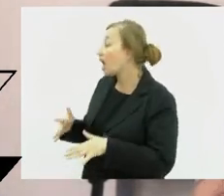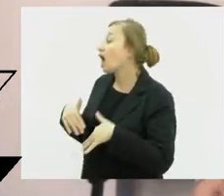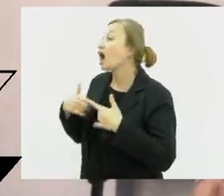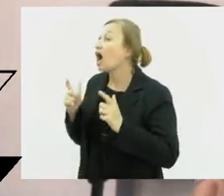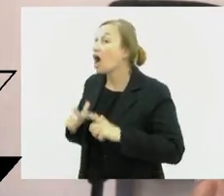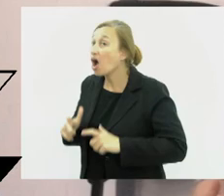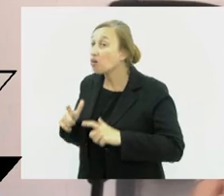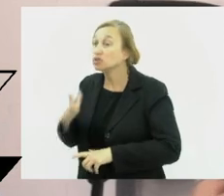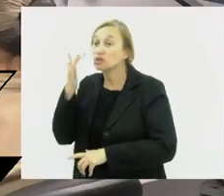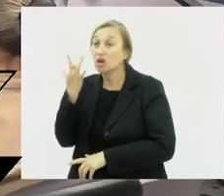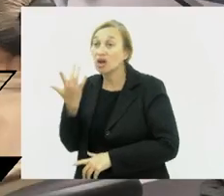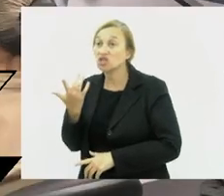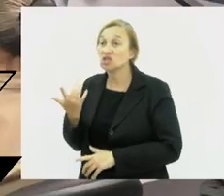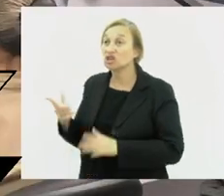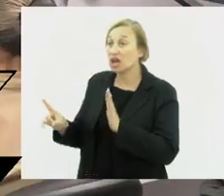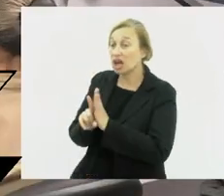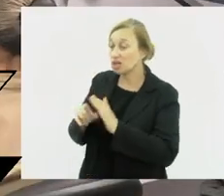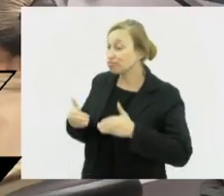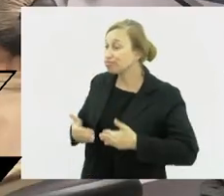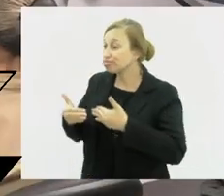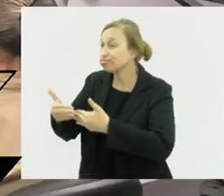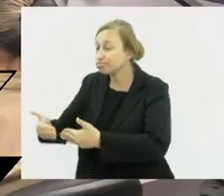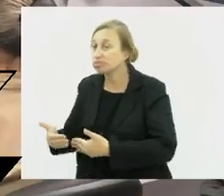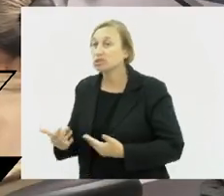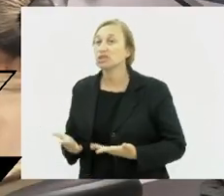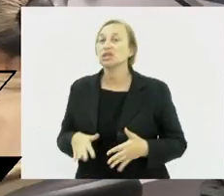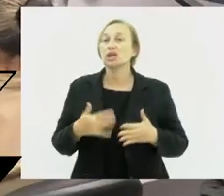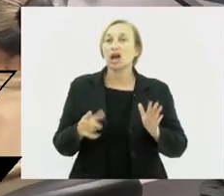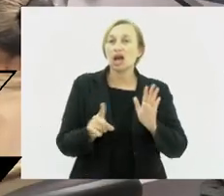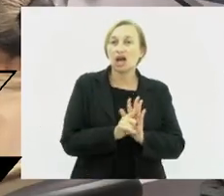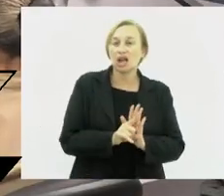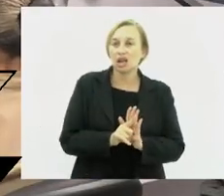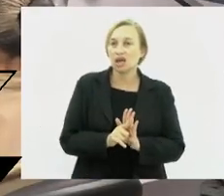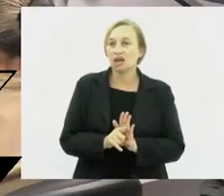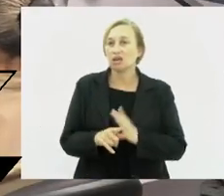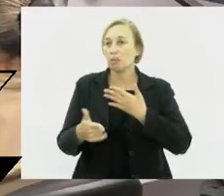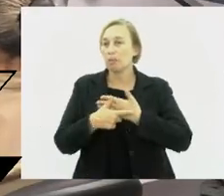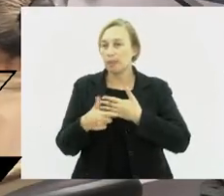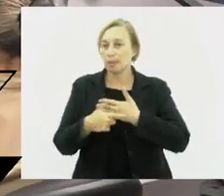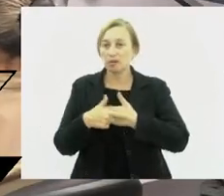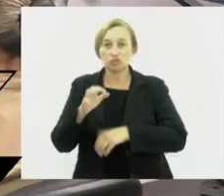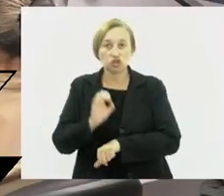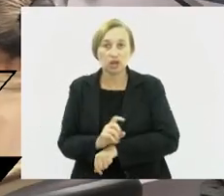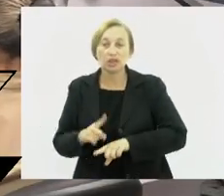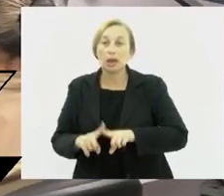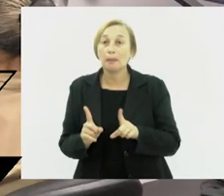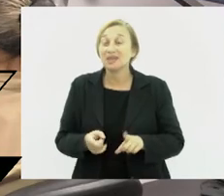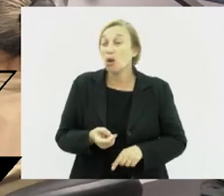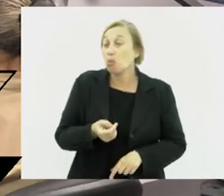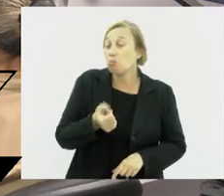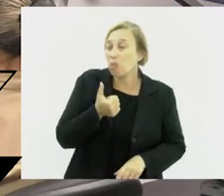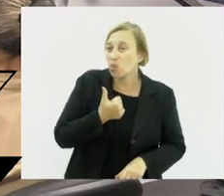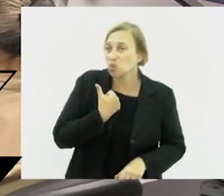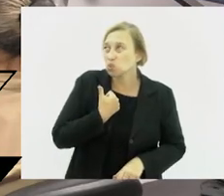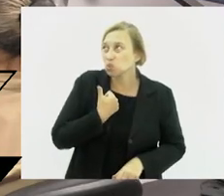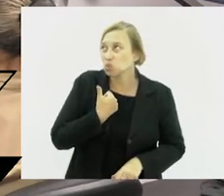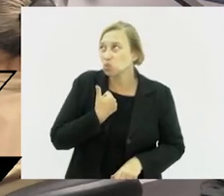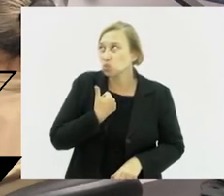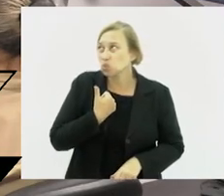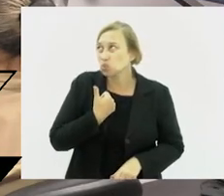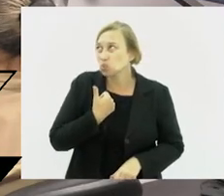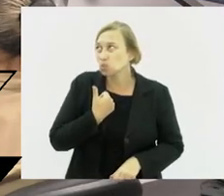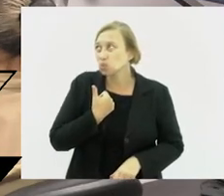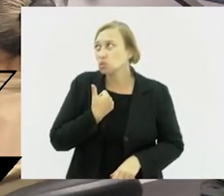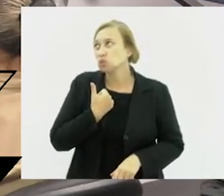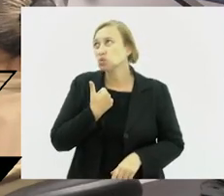lei precisava de avanço? Ela estabelece, né, os papéis do Estado, mas ela é um pouco assim,